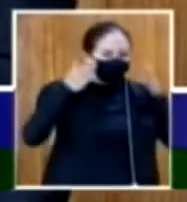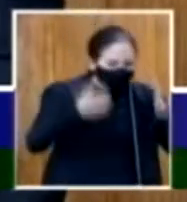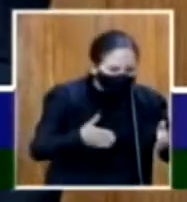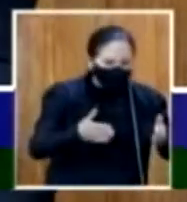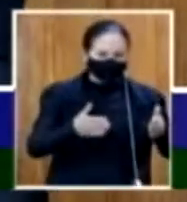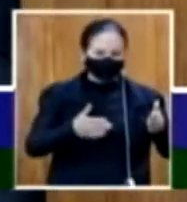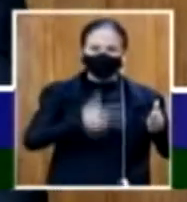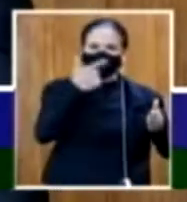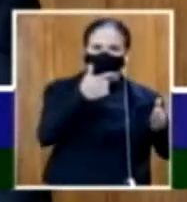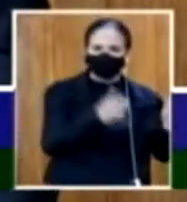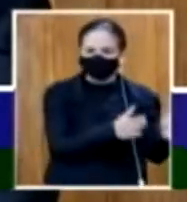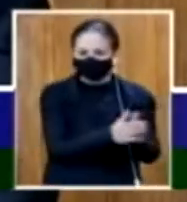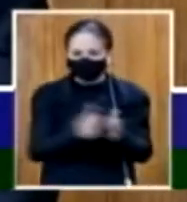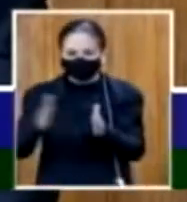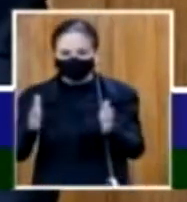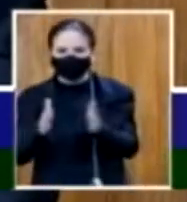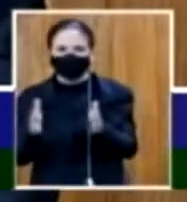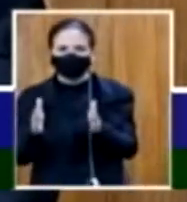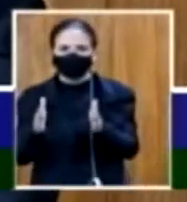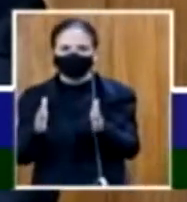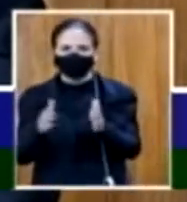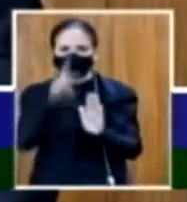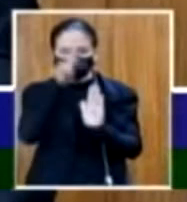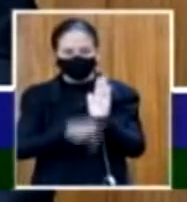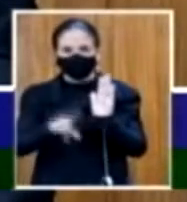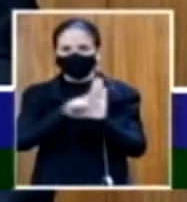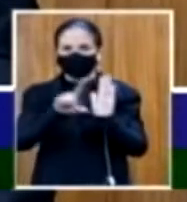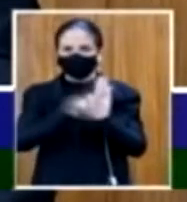segunda etapa da reforma, que é o projeto de lei